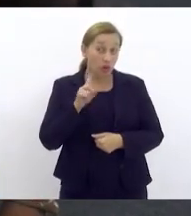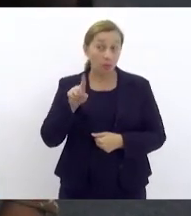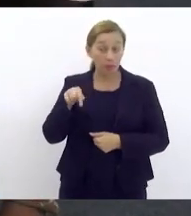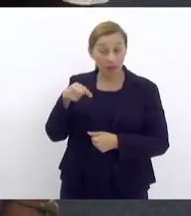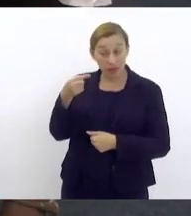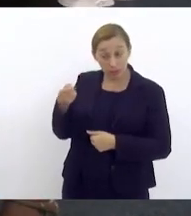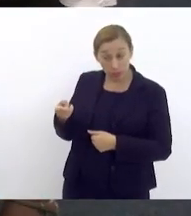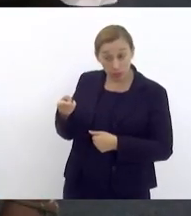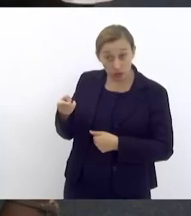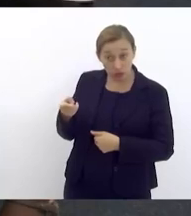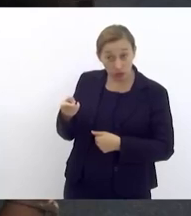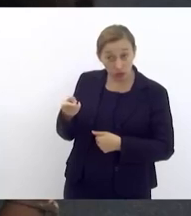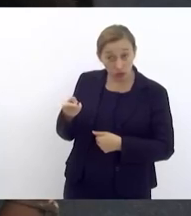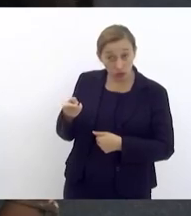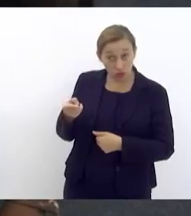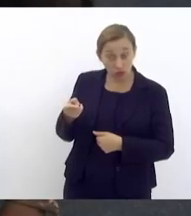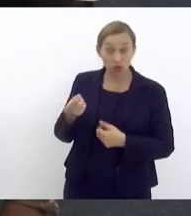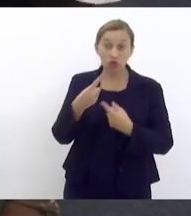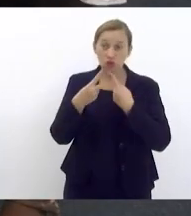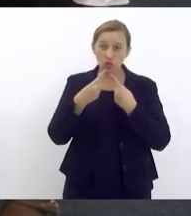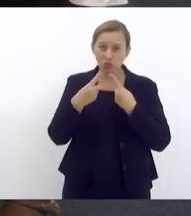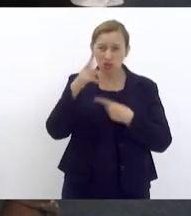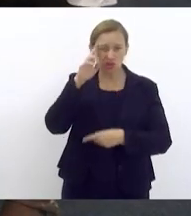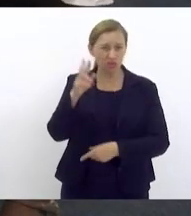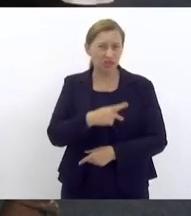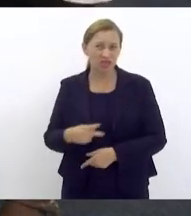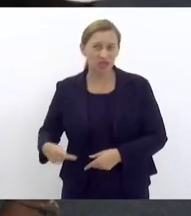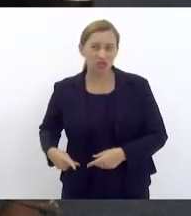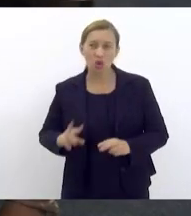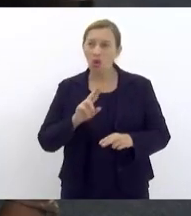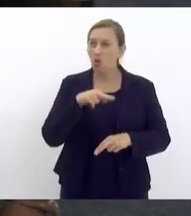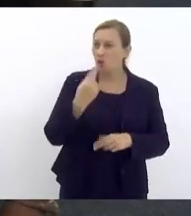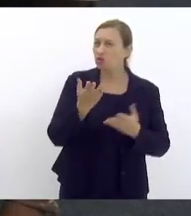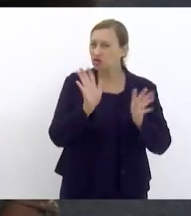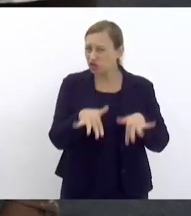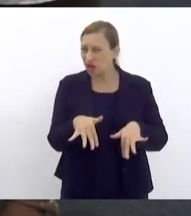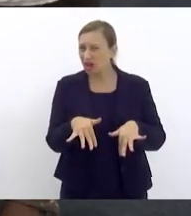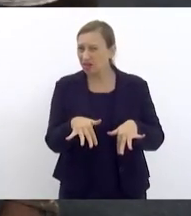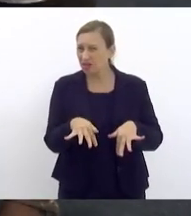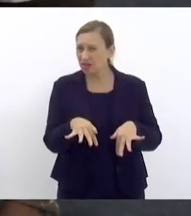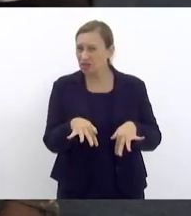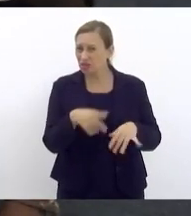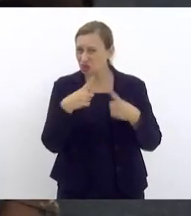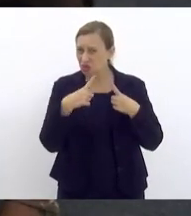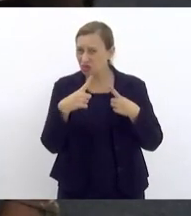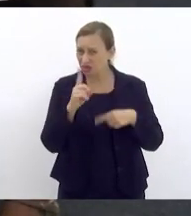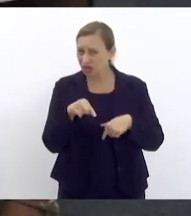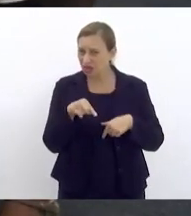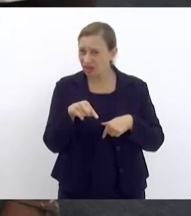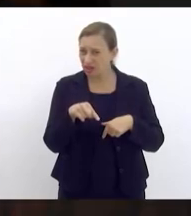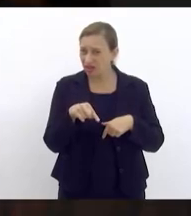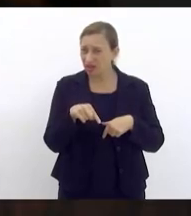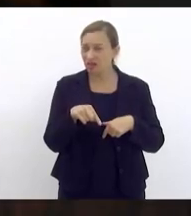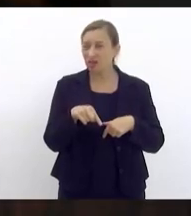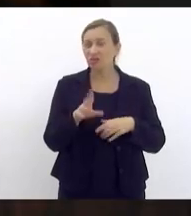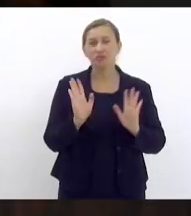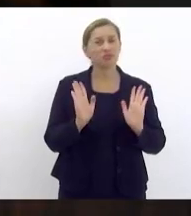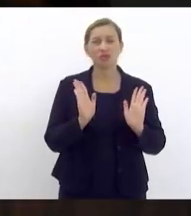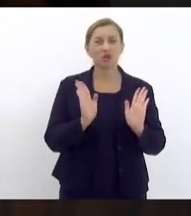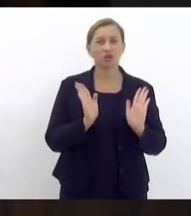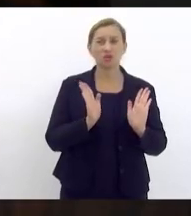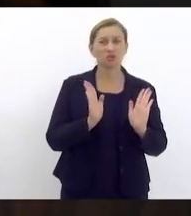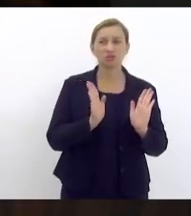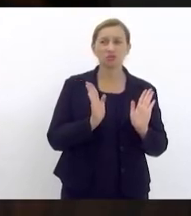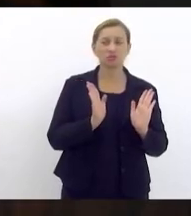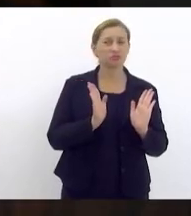eu hoje ainda se discute senhora Presidente porque já acabou a discussão né não ela